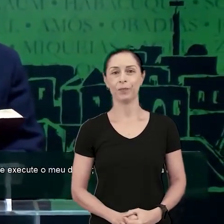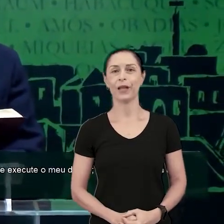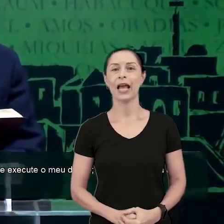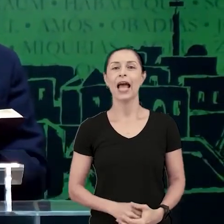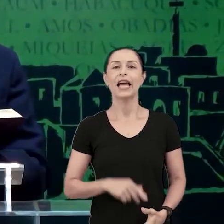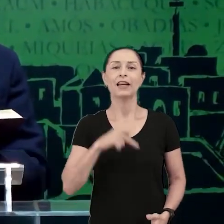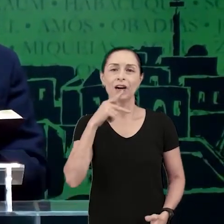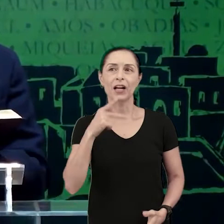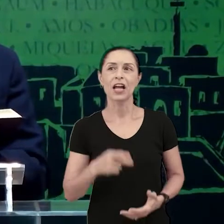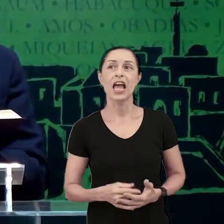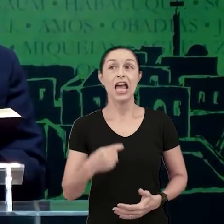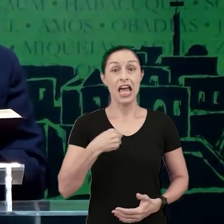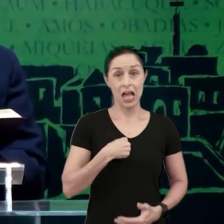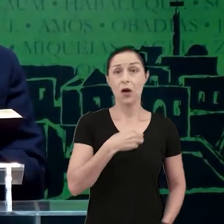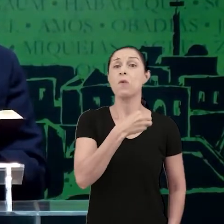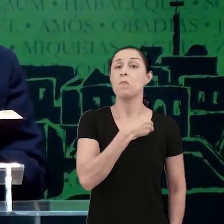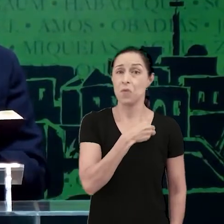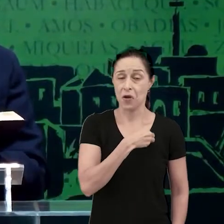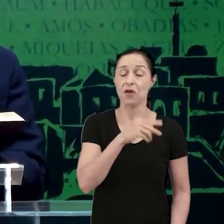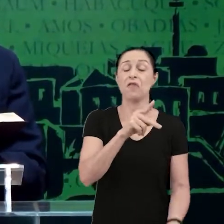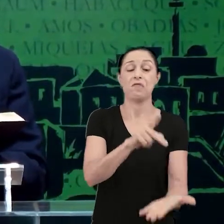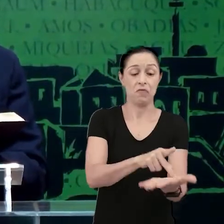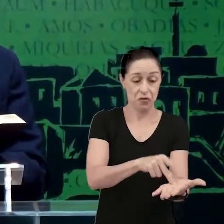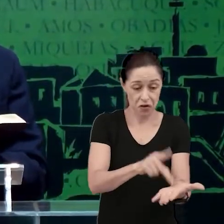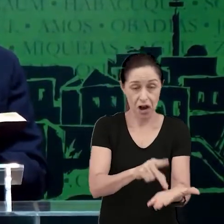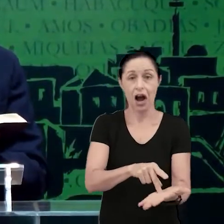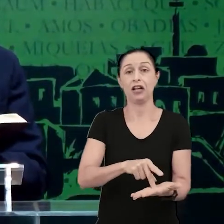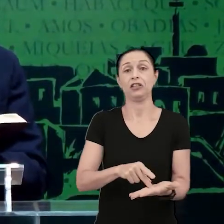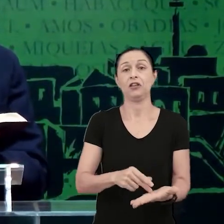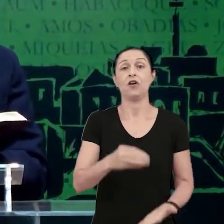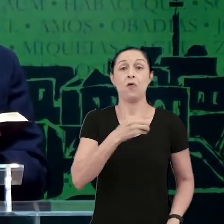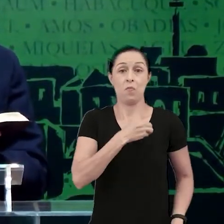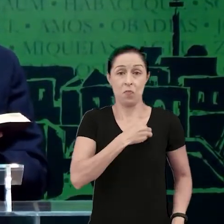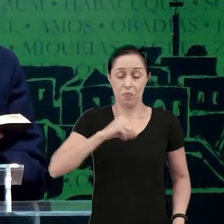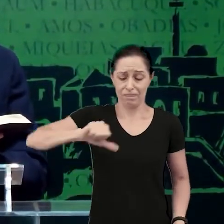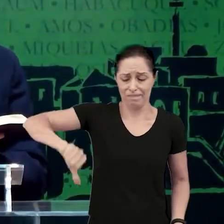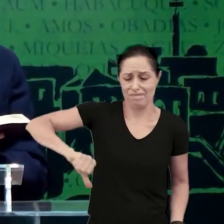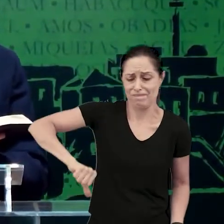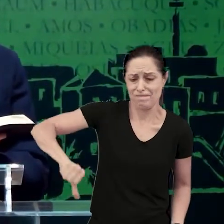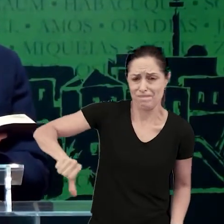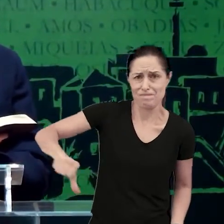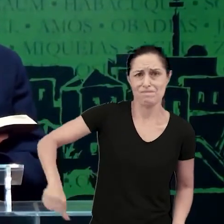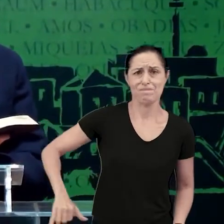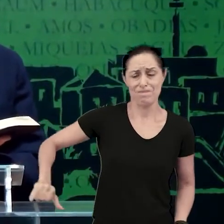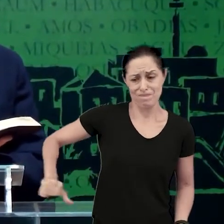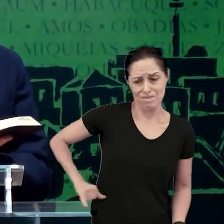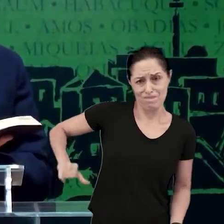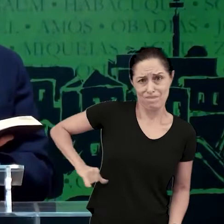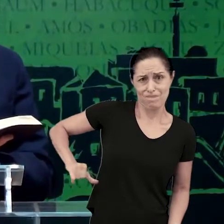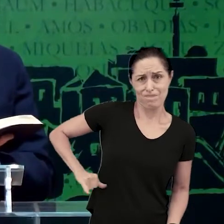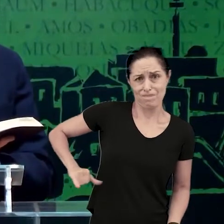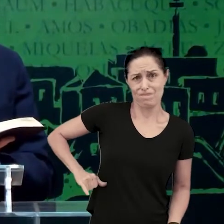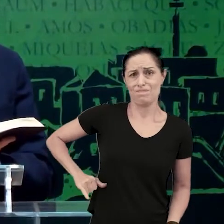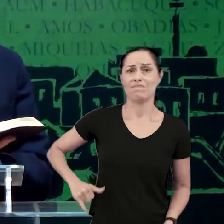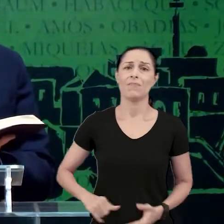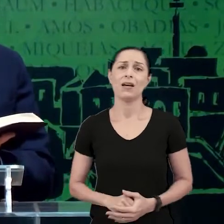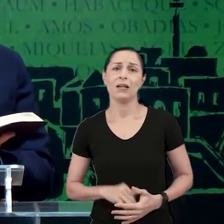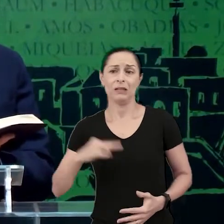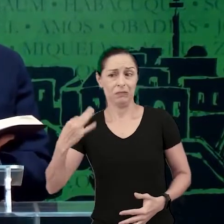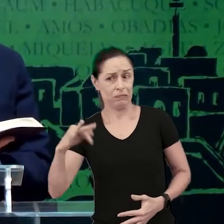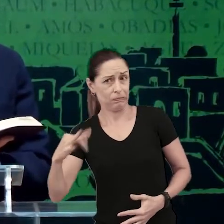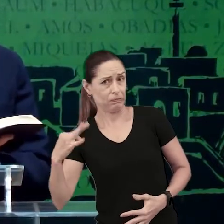estou sofrendo as consequências do meu pecado. O pecado é maligníssimo. O pecado, sempre que cometido, ele traz para